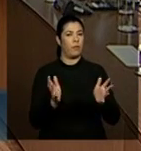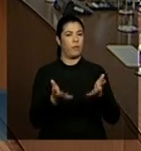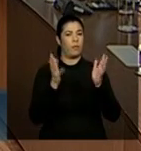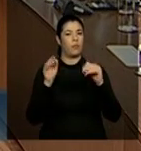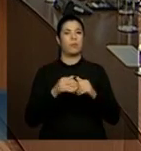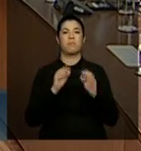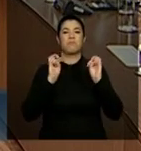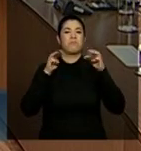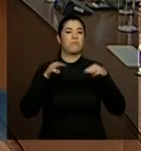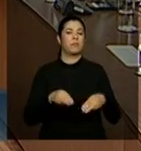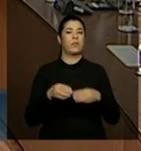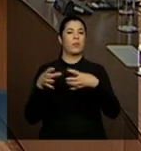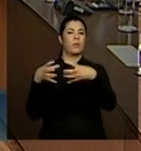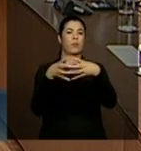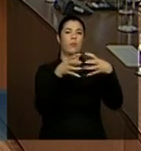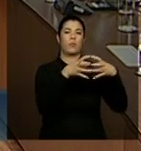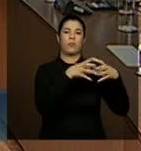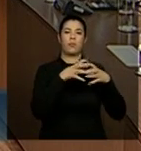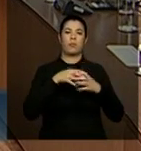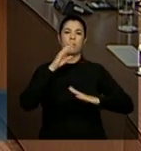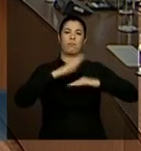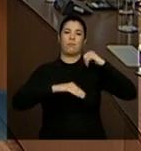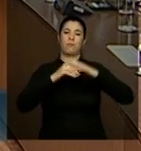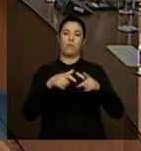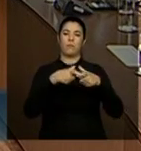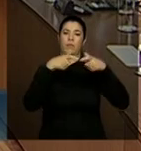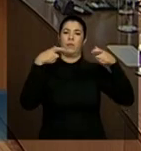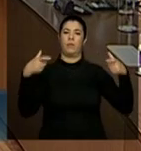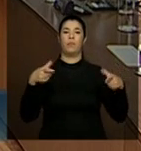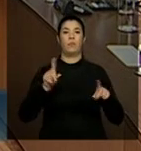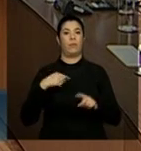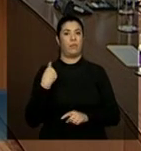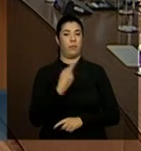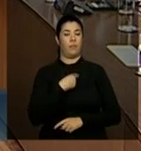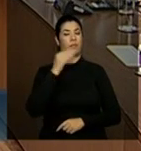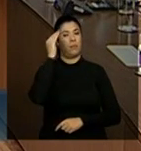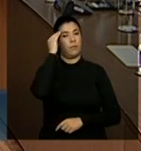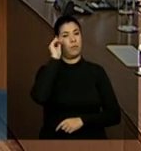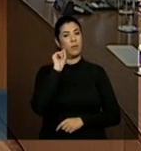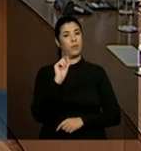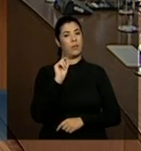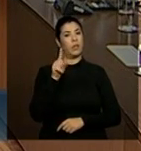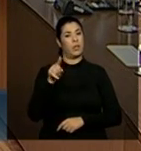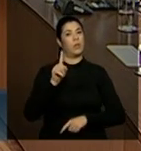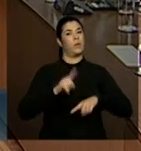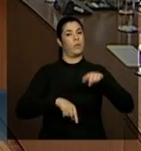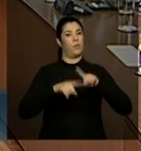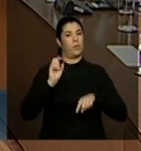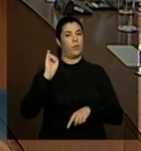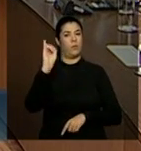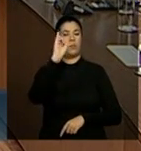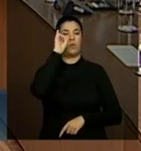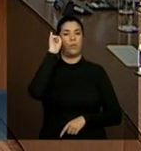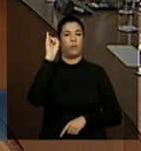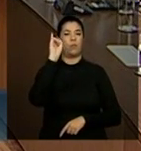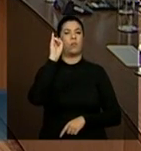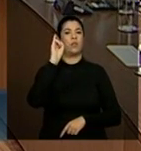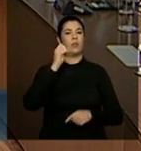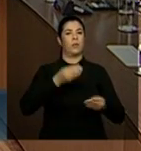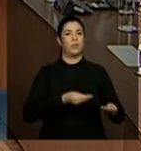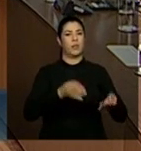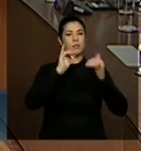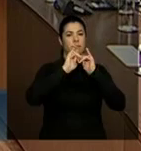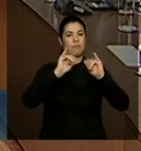desestímulos, enfim, um conjunto amplo de ações. Nós entendemos que esse será um recurso extremamente poderoso para